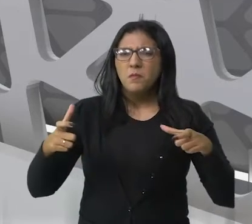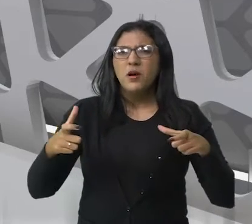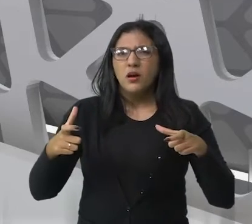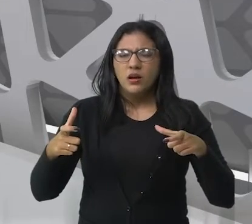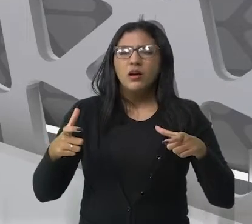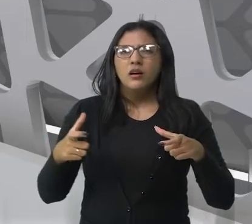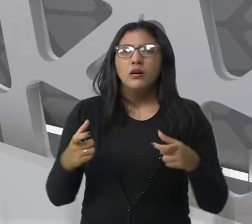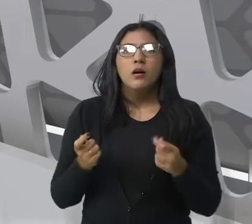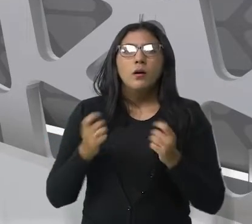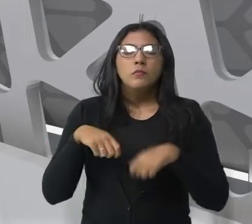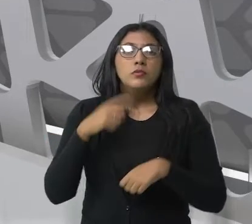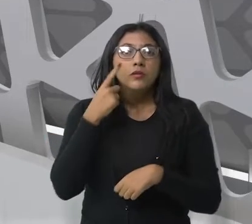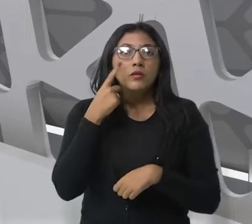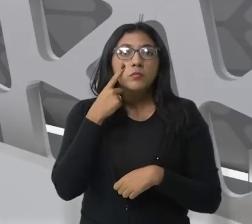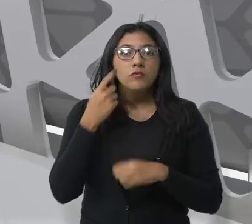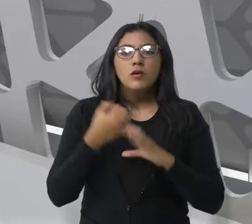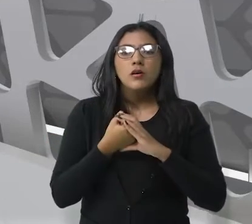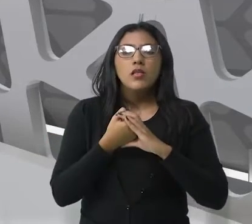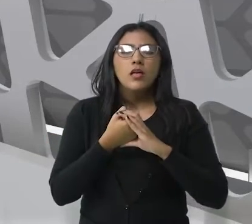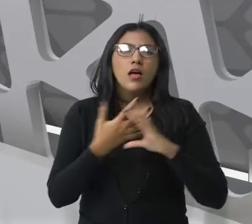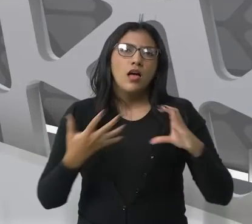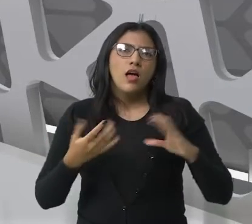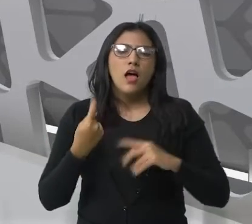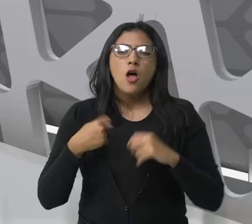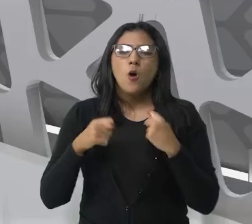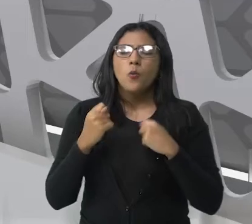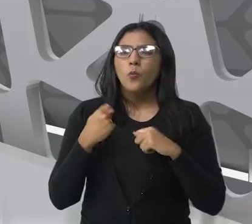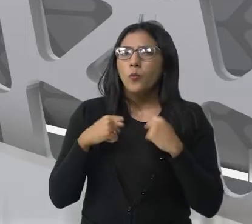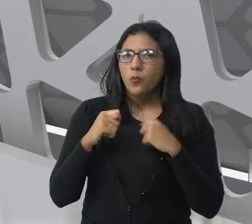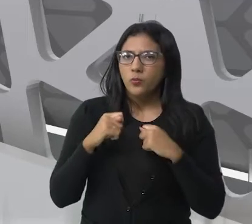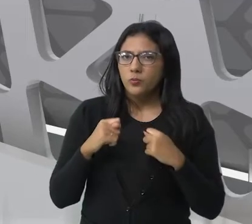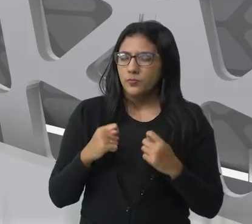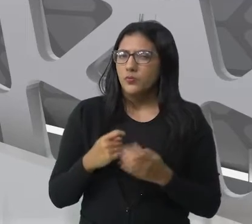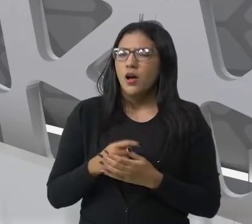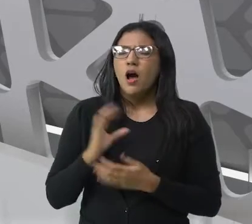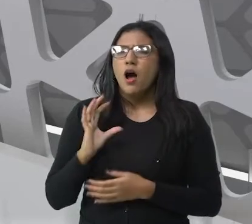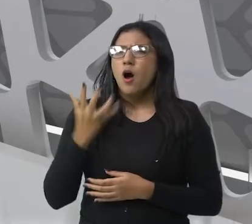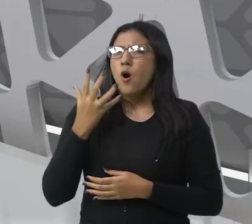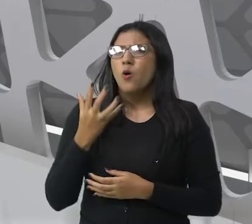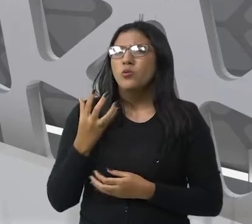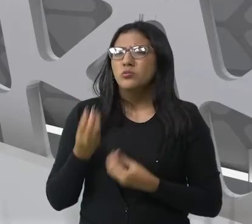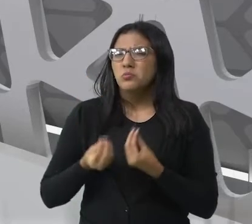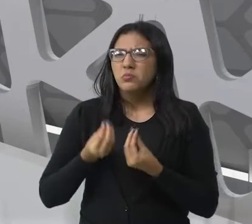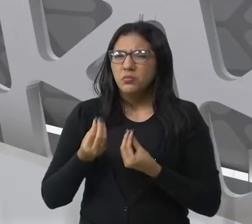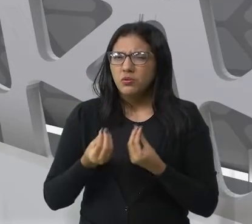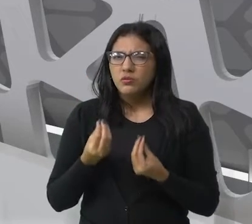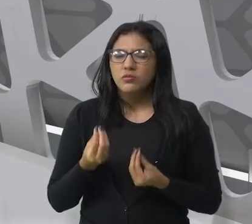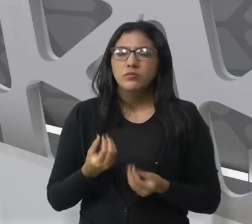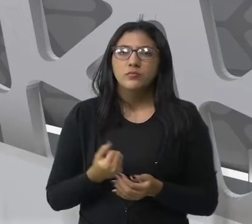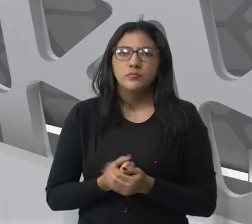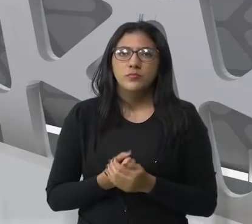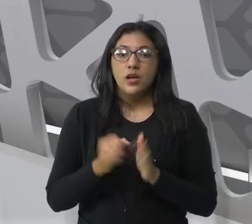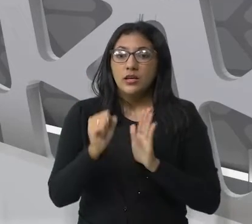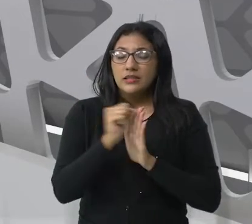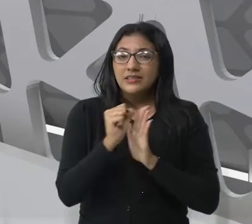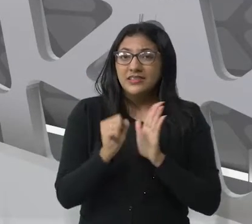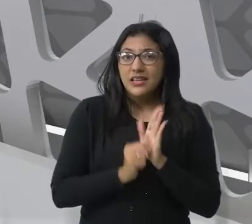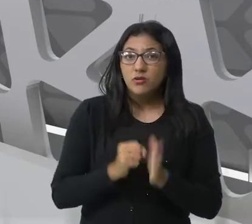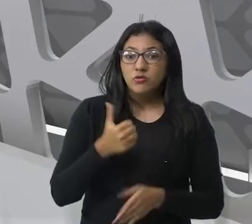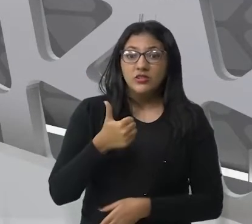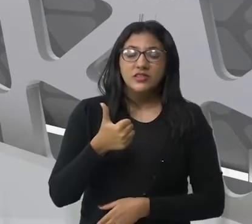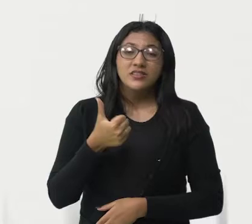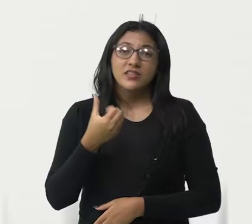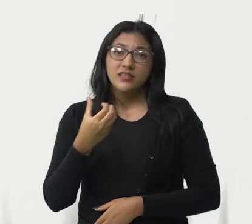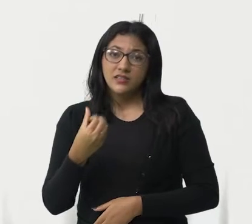algumas características econômicas, ok? Agora, o que vai ocorrer aí entre os séculos 16 e 17?